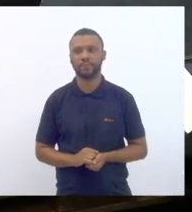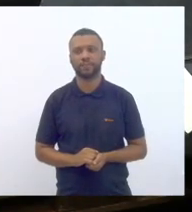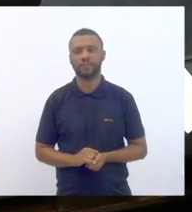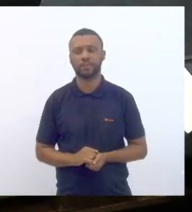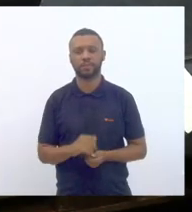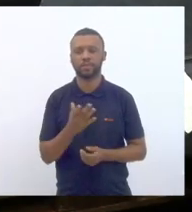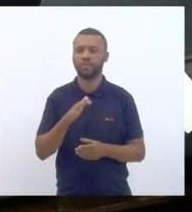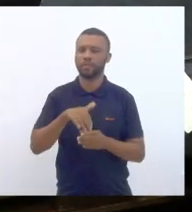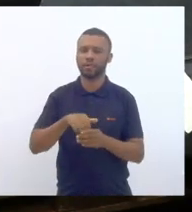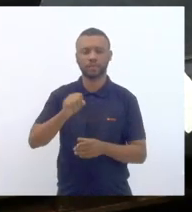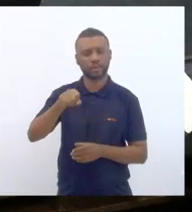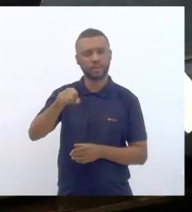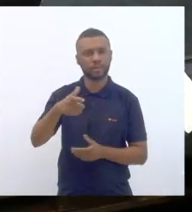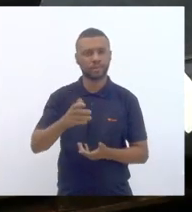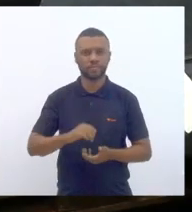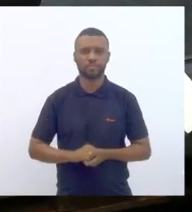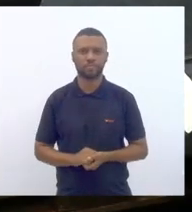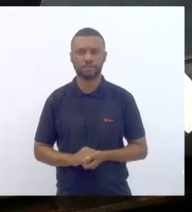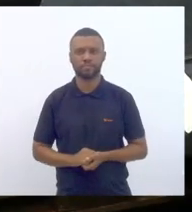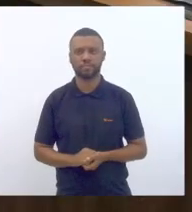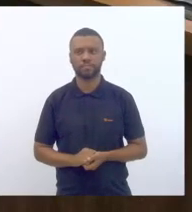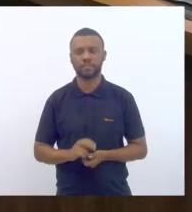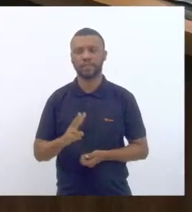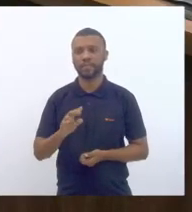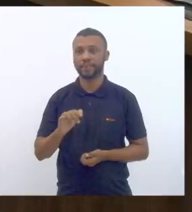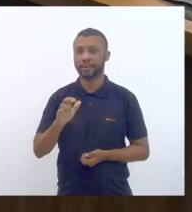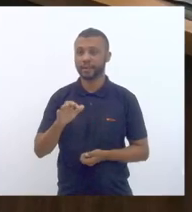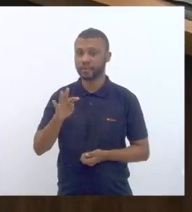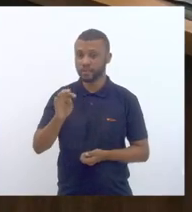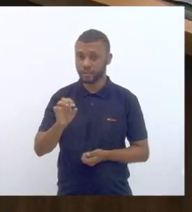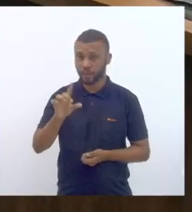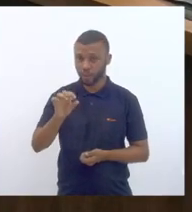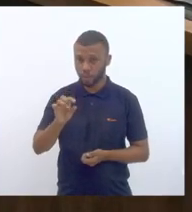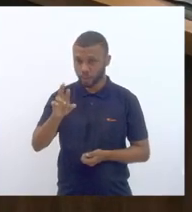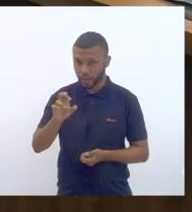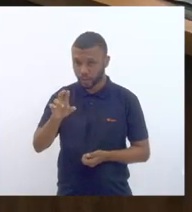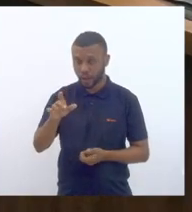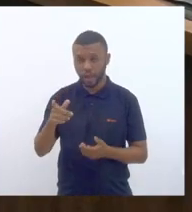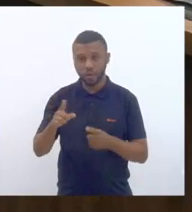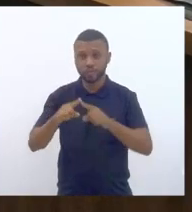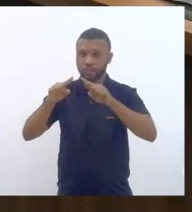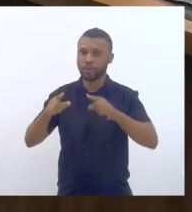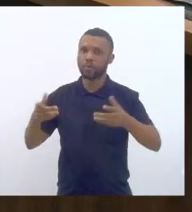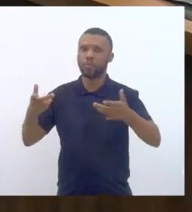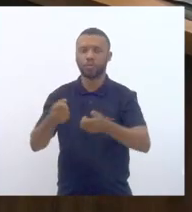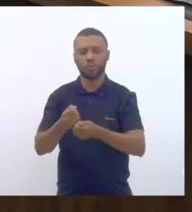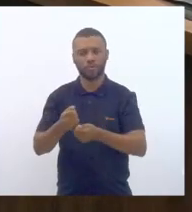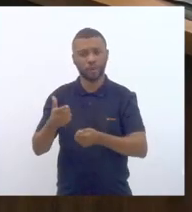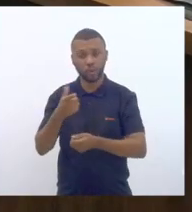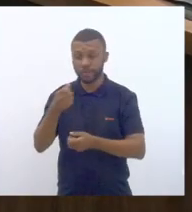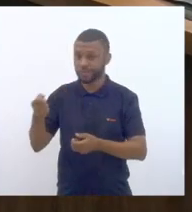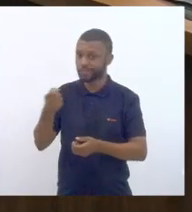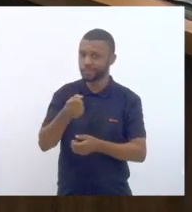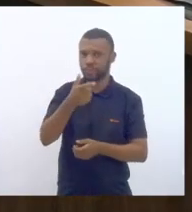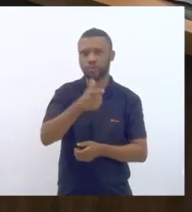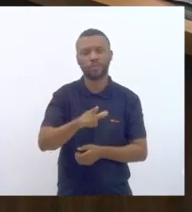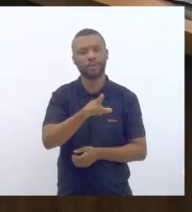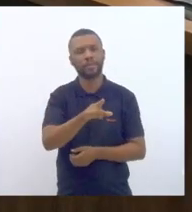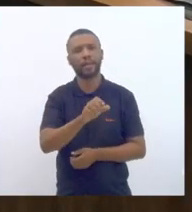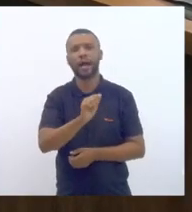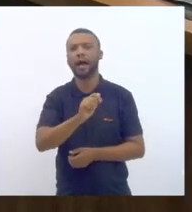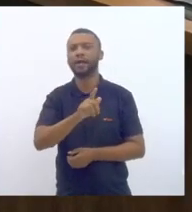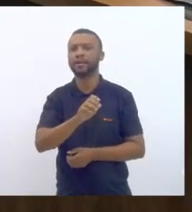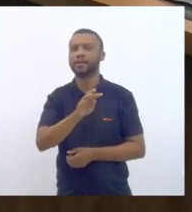Eu voto sim, senhor presidente. O Vicente Loureiro é um grande quadro e reconduzir ele na Getrans, eu acho